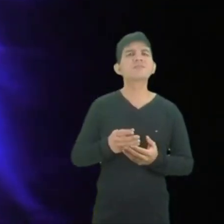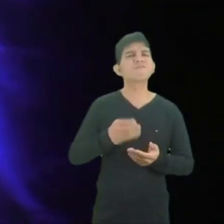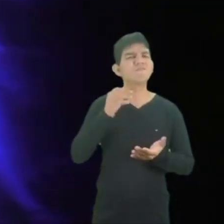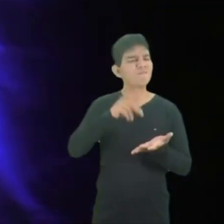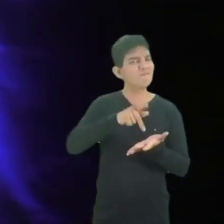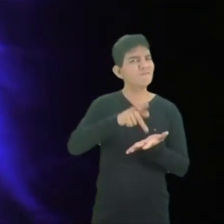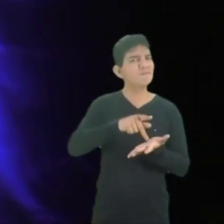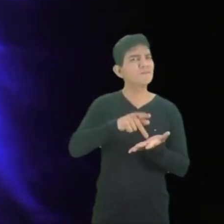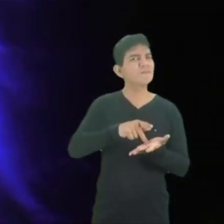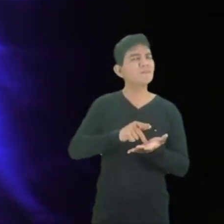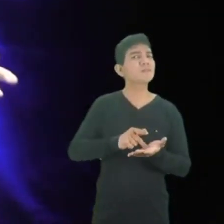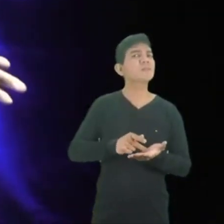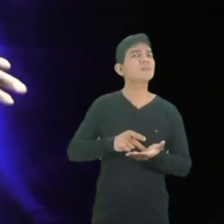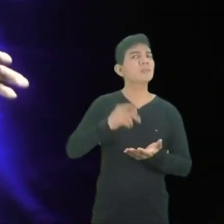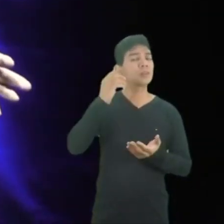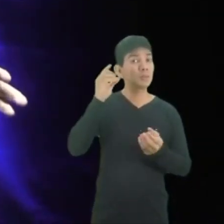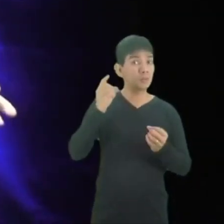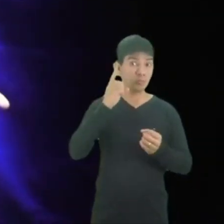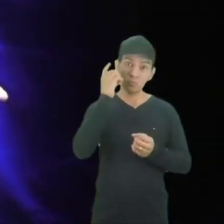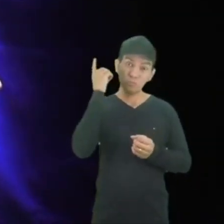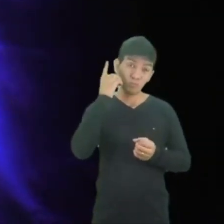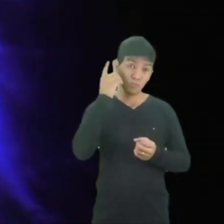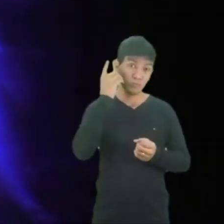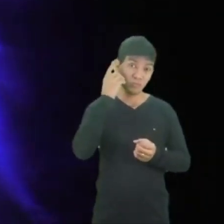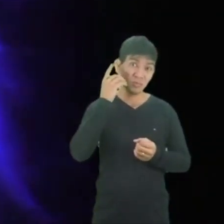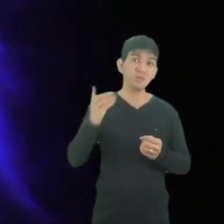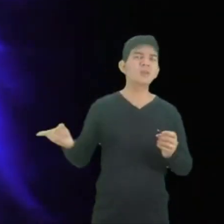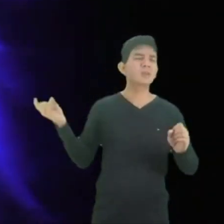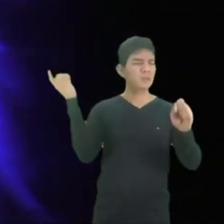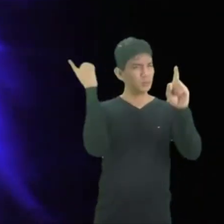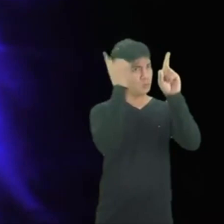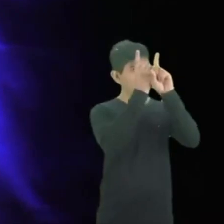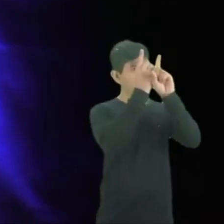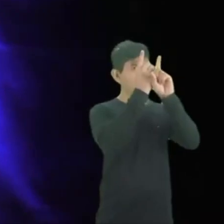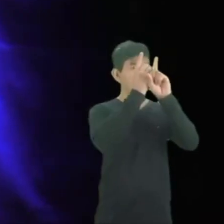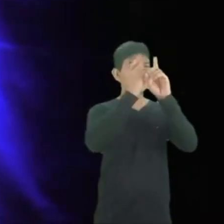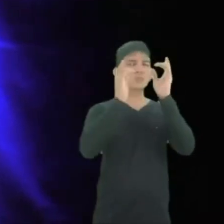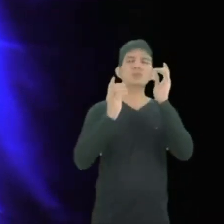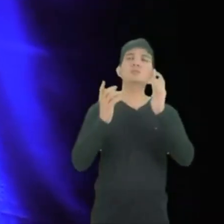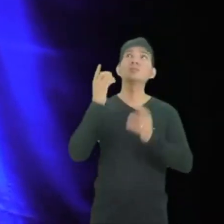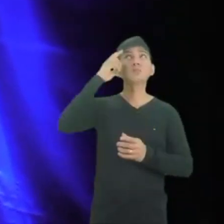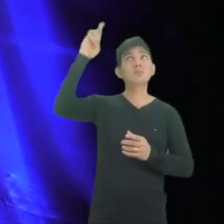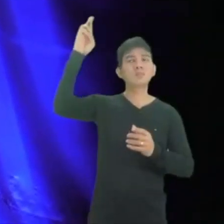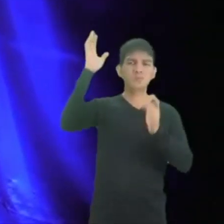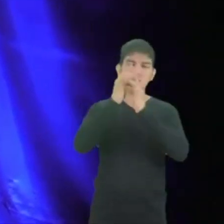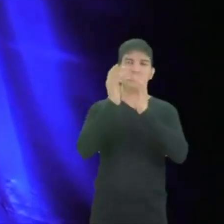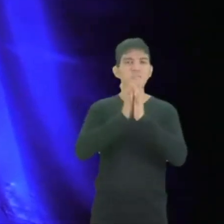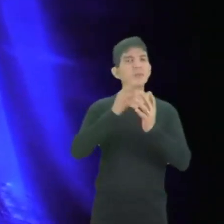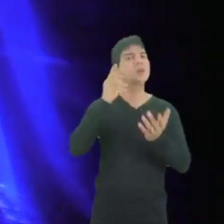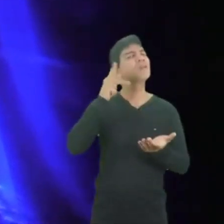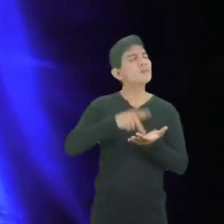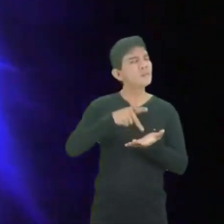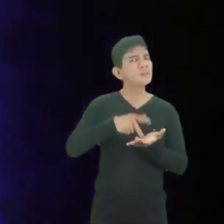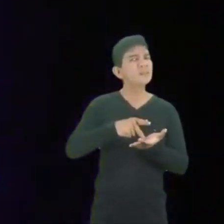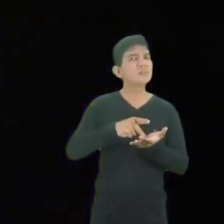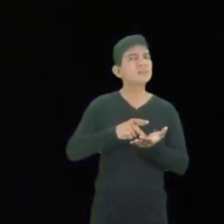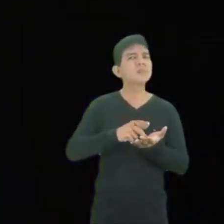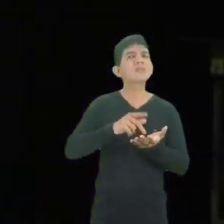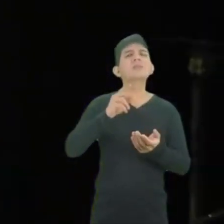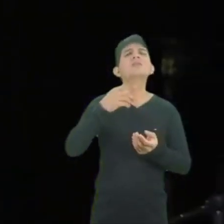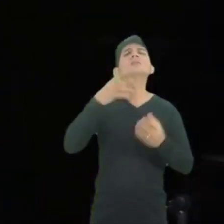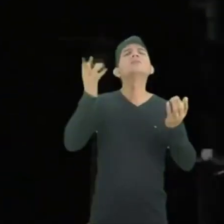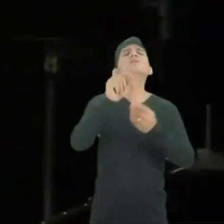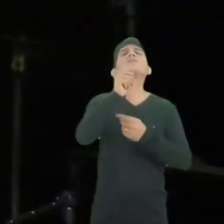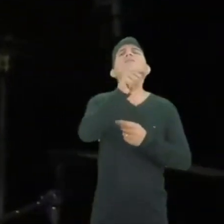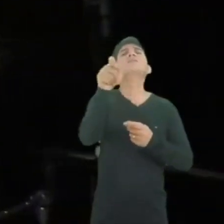você um dia irá se encontrar com o Senhor Jesus, não é verdade? Quantos irão se encontrar com